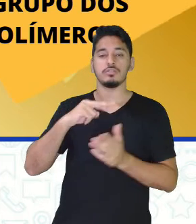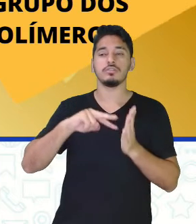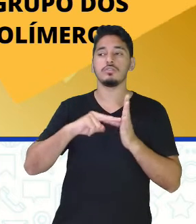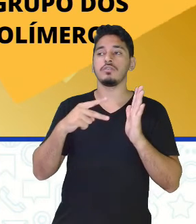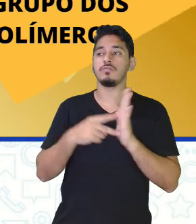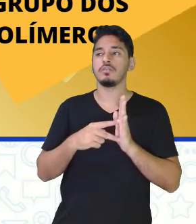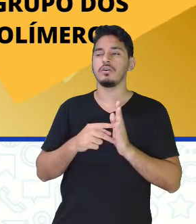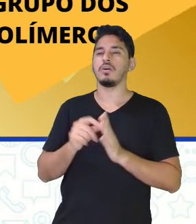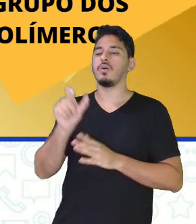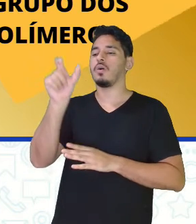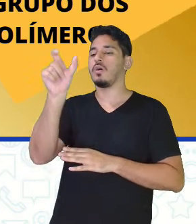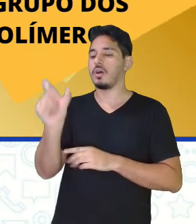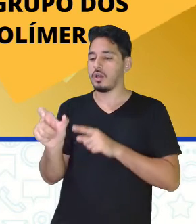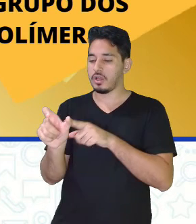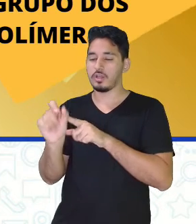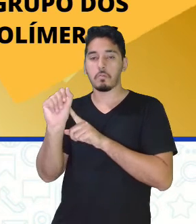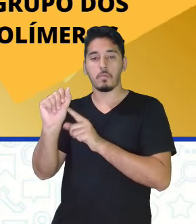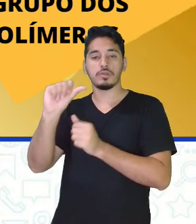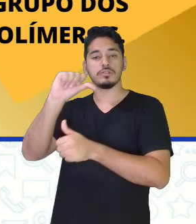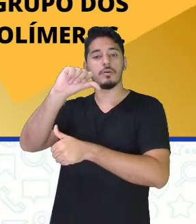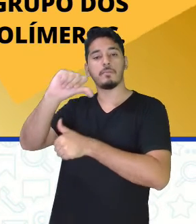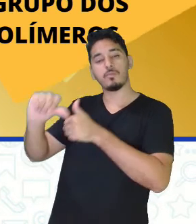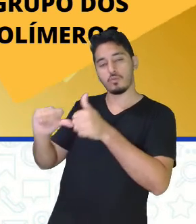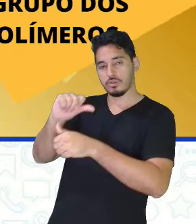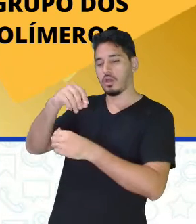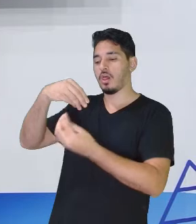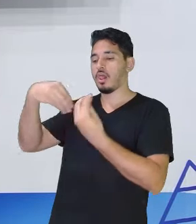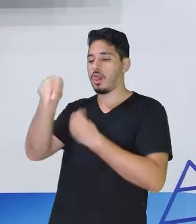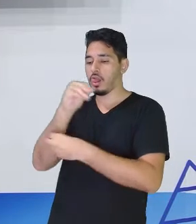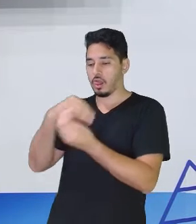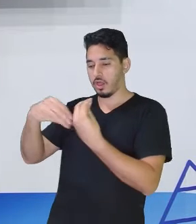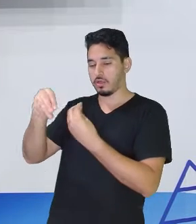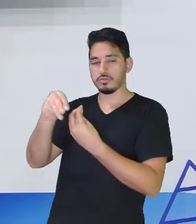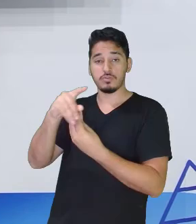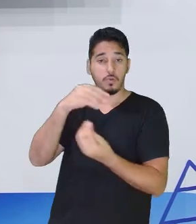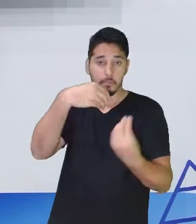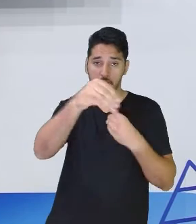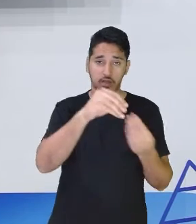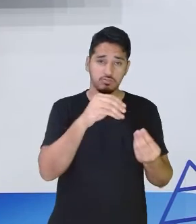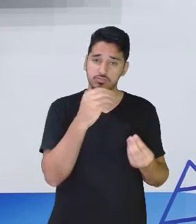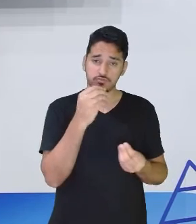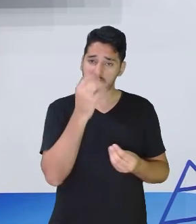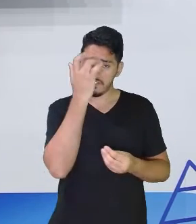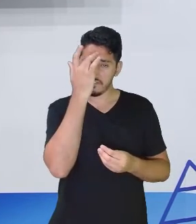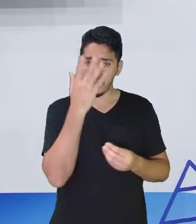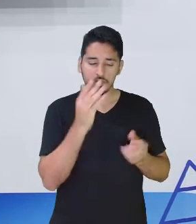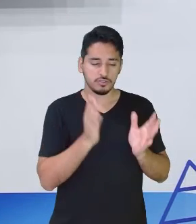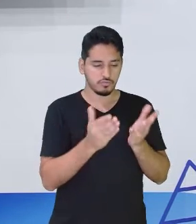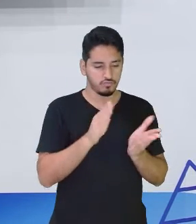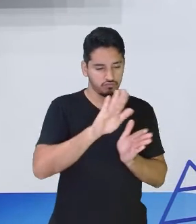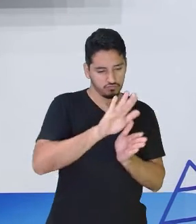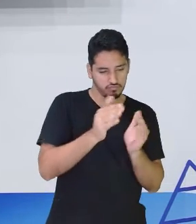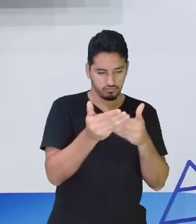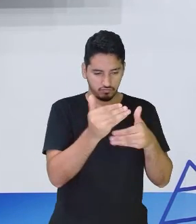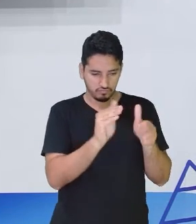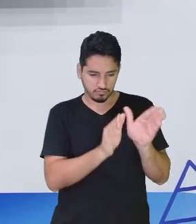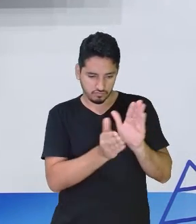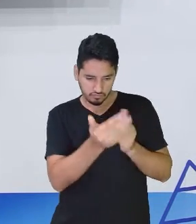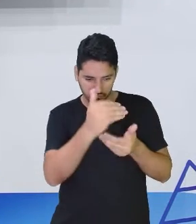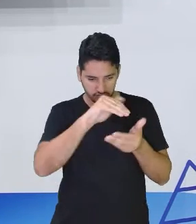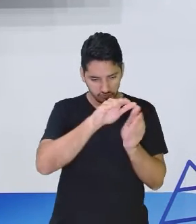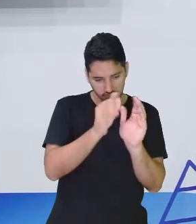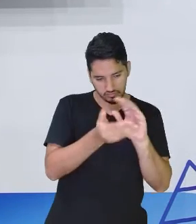aquilo que pode ser moldado. Então, o plástico é algo que é facilmente modelado, onde a gente consegue fazer um